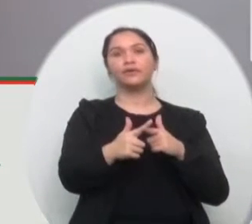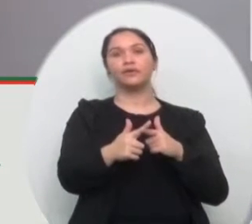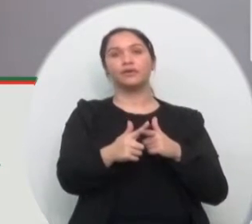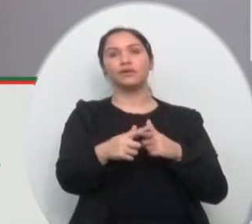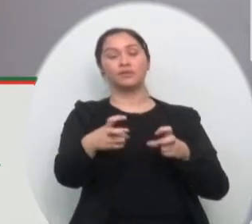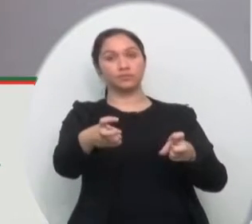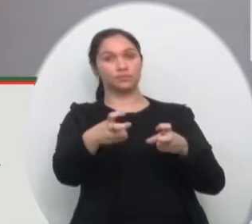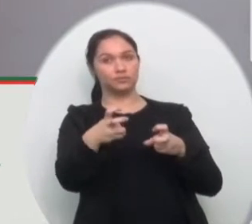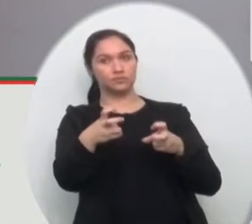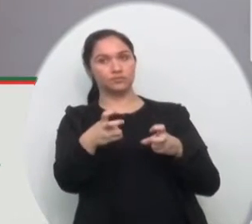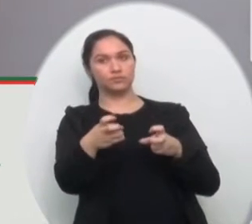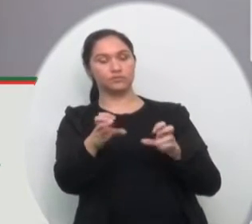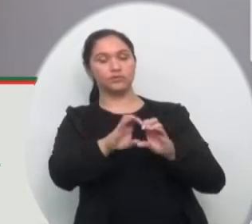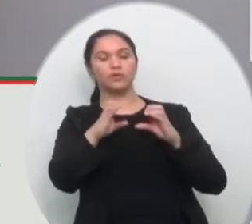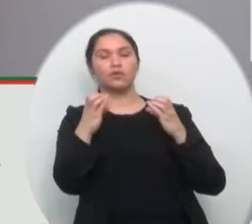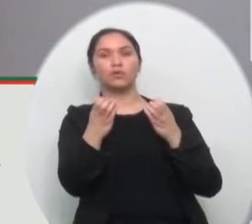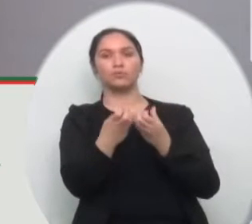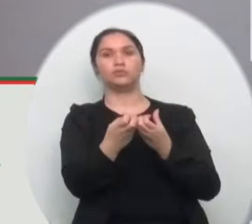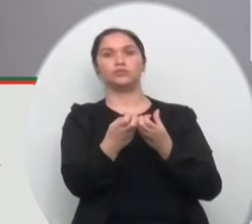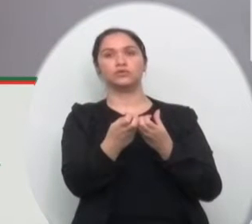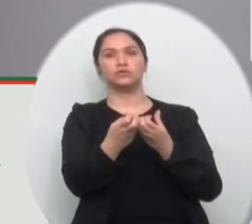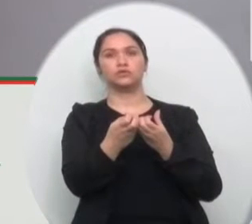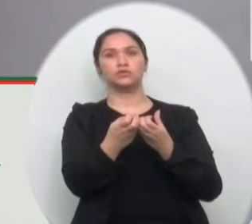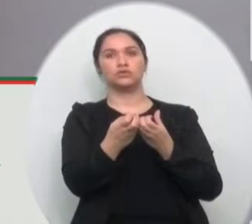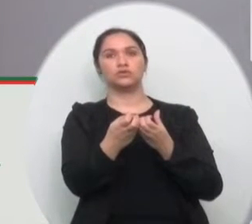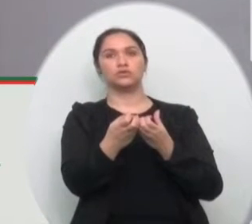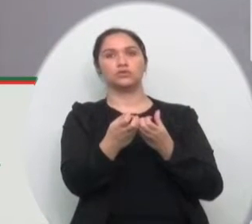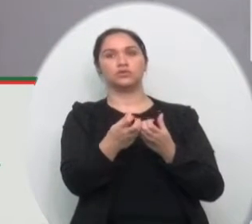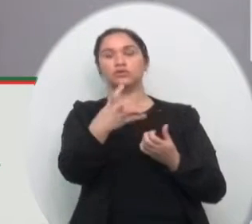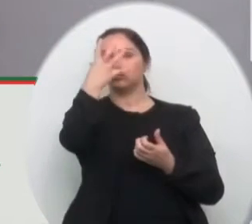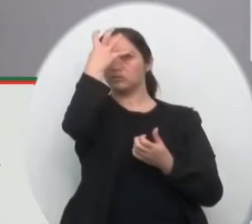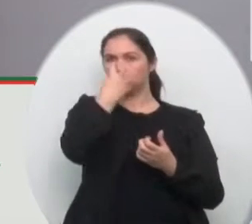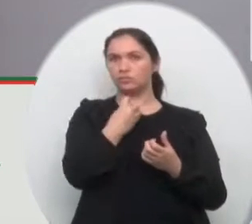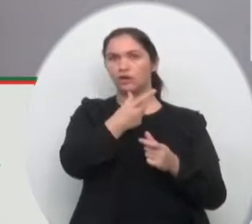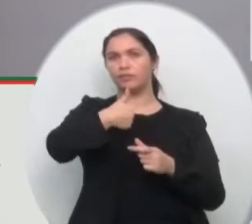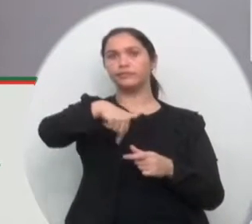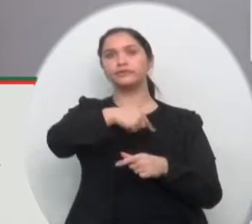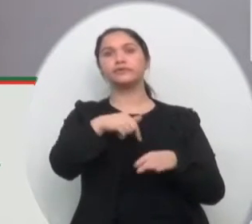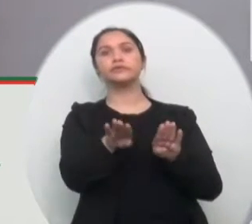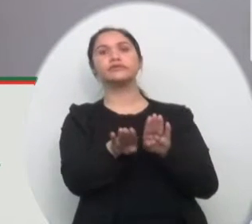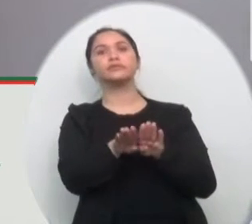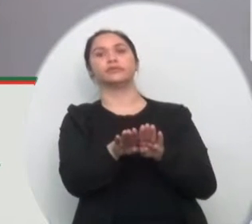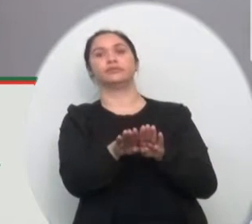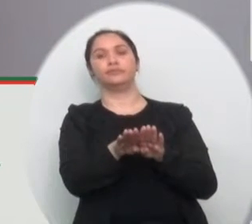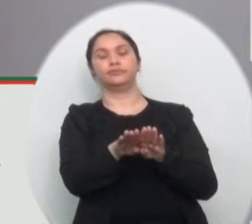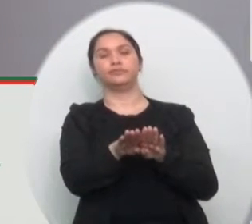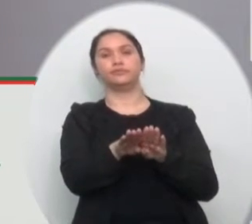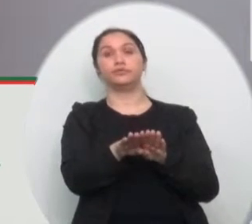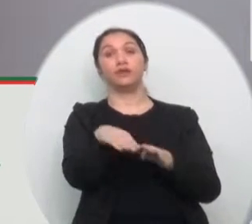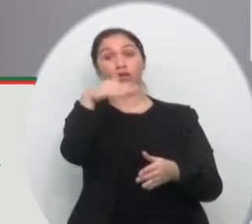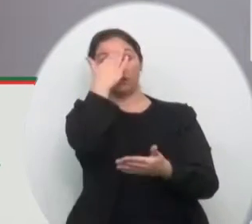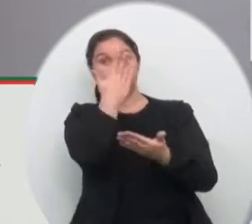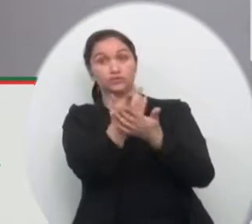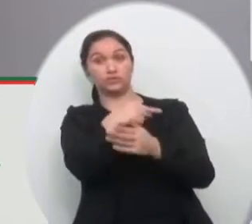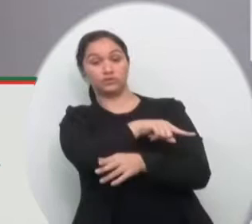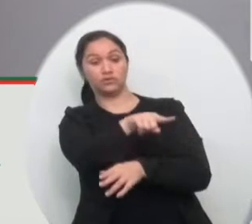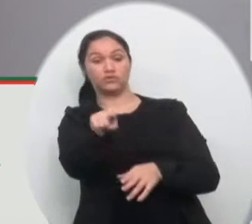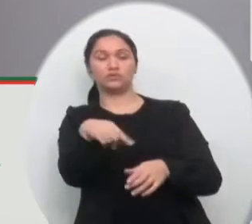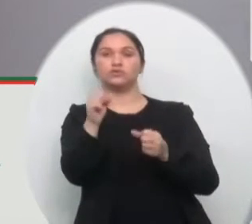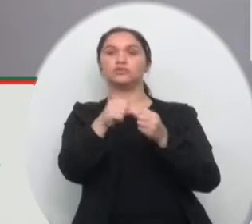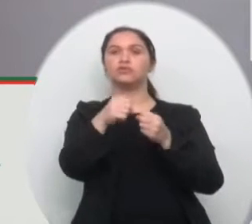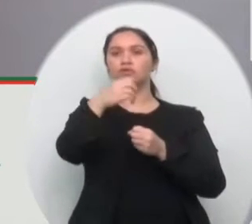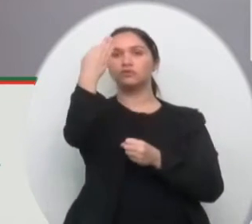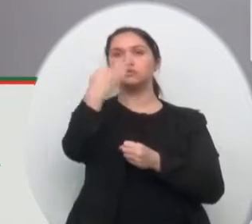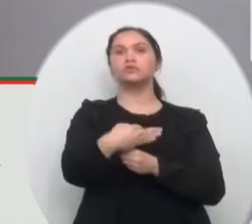mas de todos nós que estamos ouvindo, a indignação de vocês, a comunidade que está presente. Eu acredito que vocês estão no caminho certo